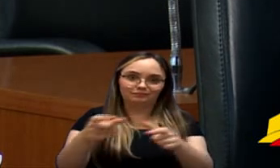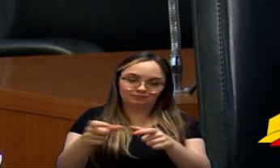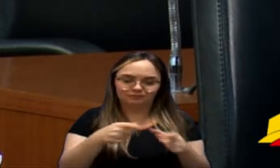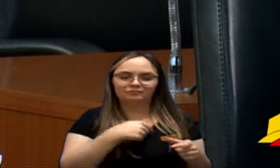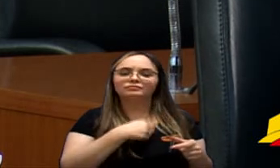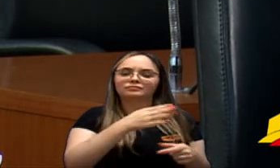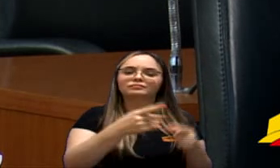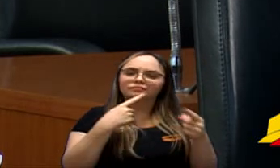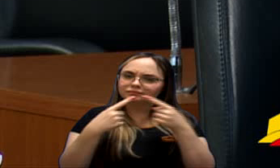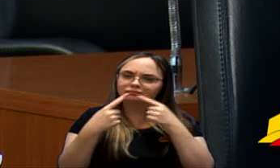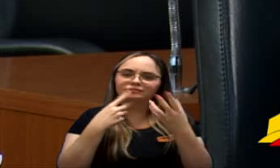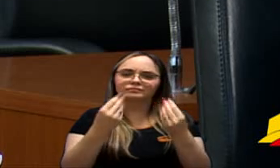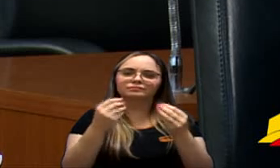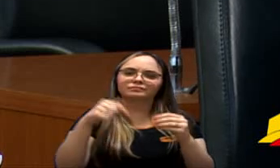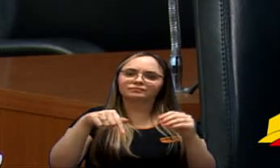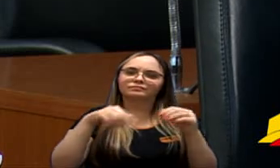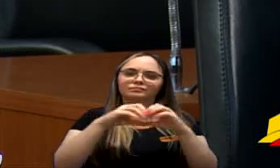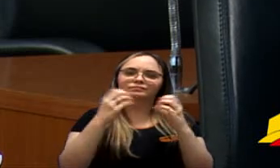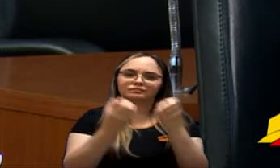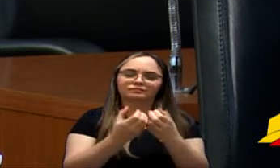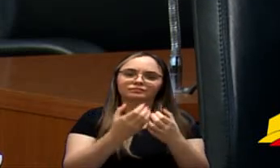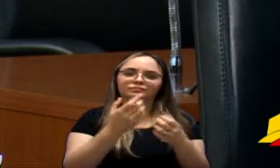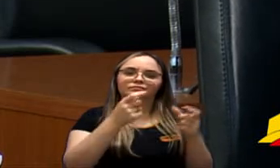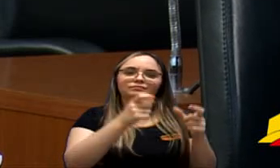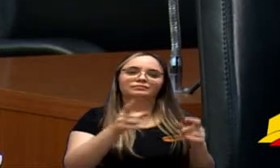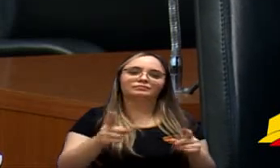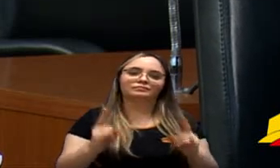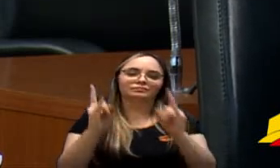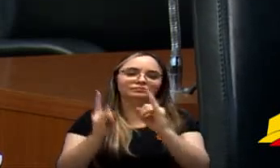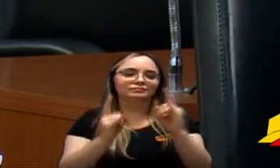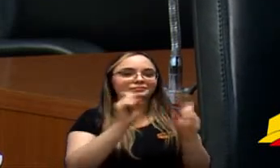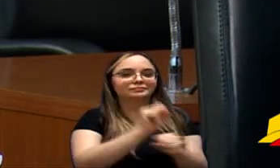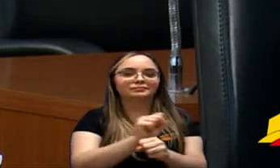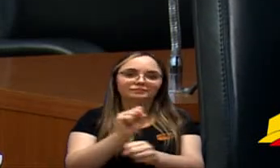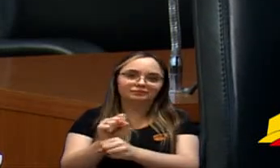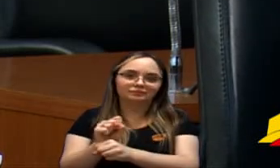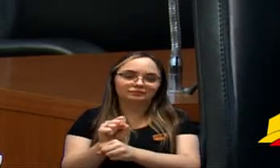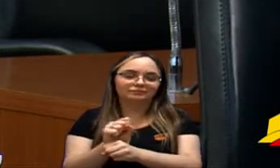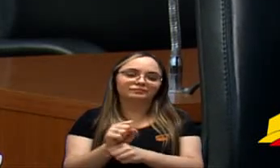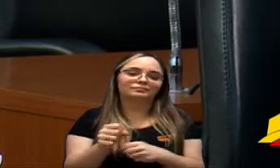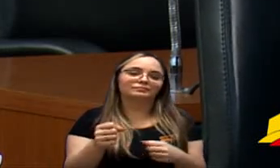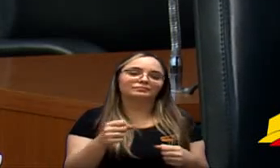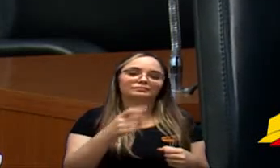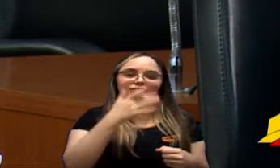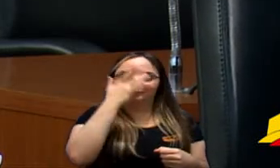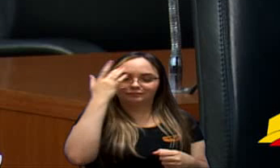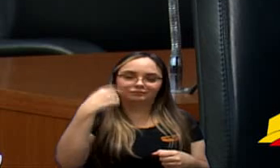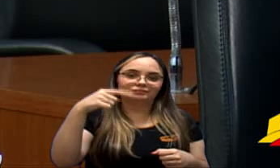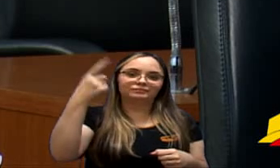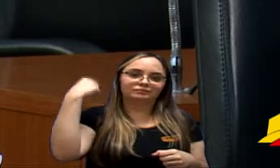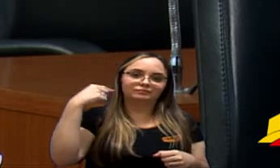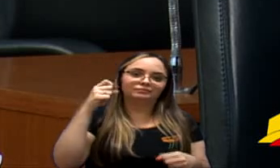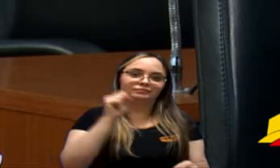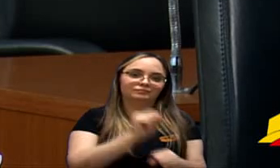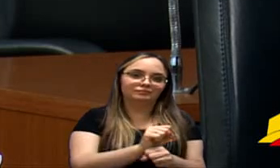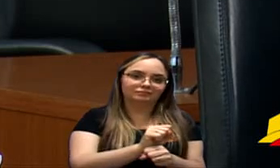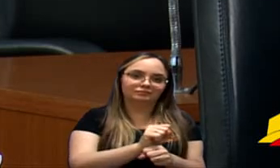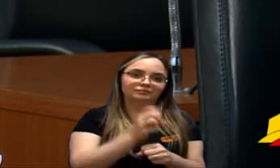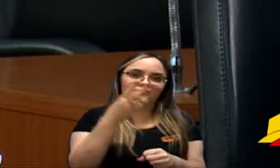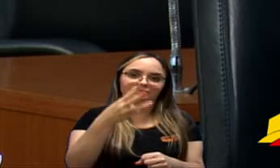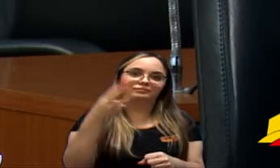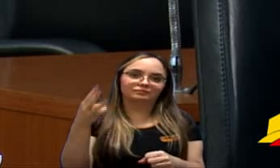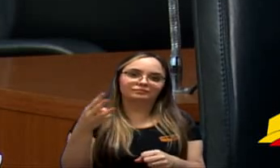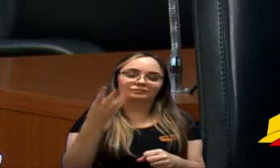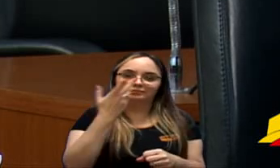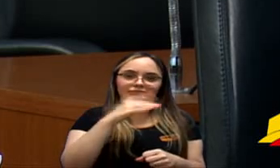daqueles debates aqui que teve na Câmara, porque os prédios estavam parados, não atendiam, né, e a gestão passada tinha suspendido